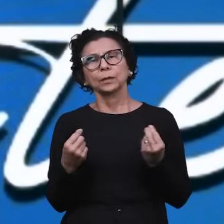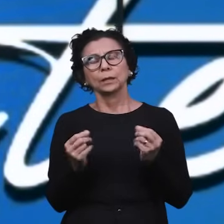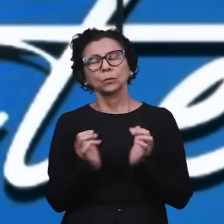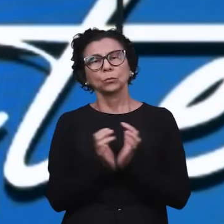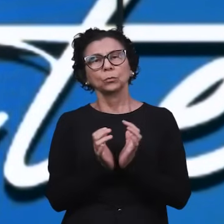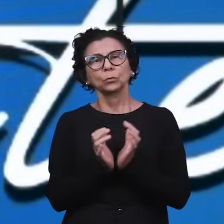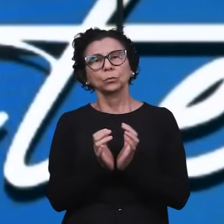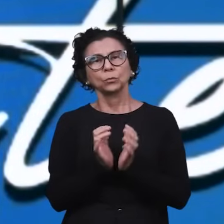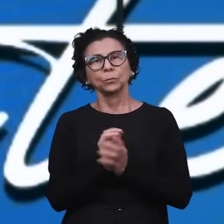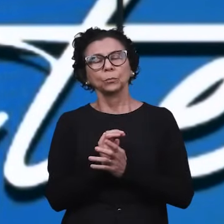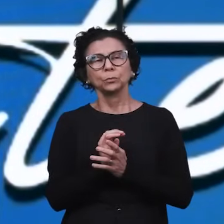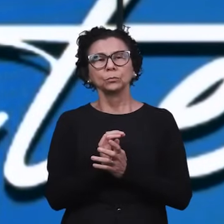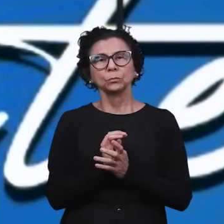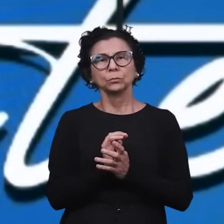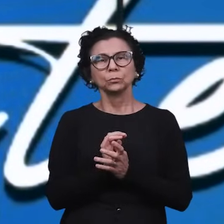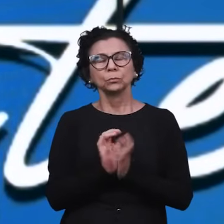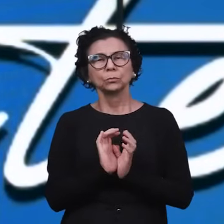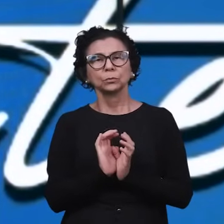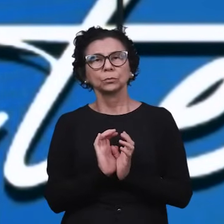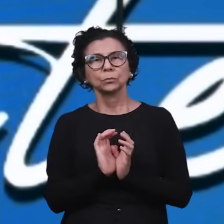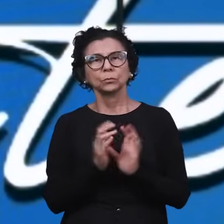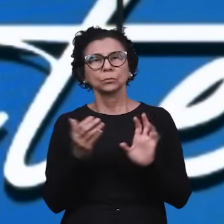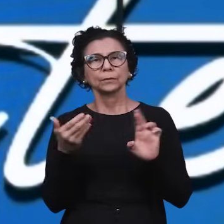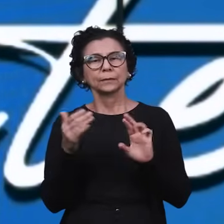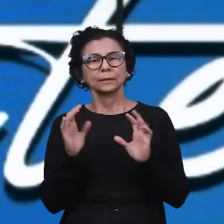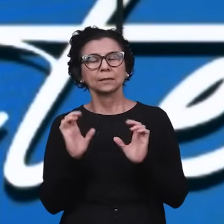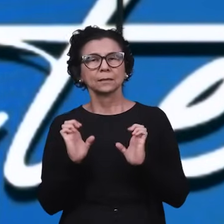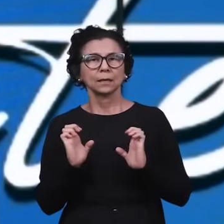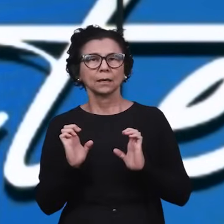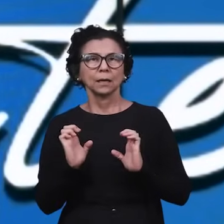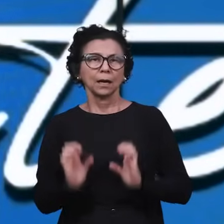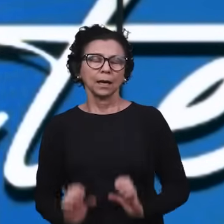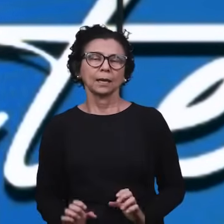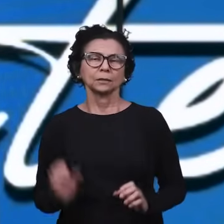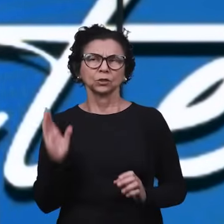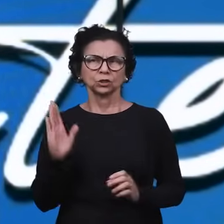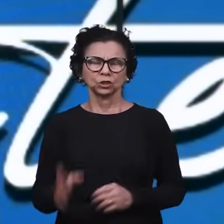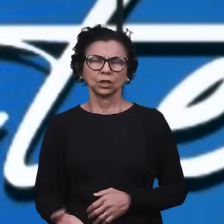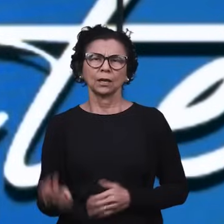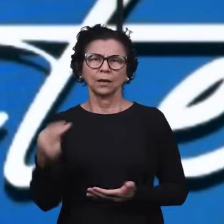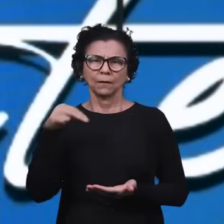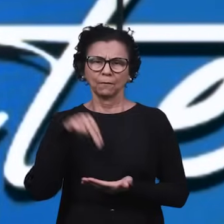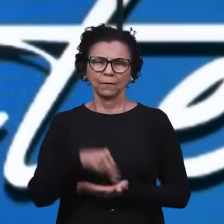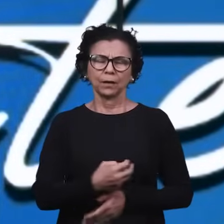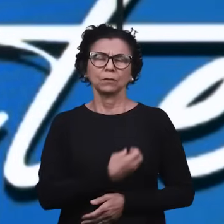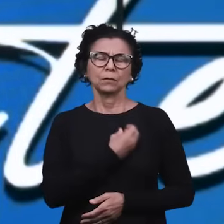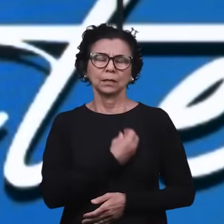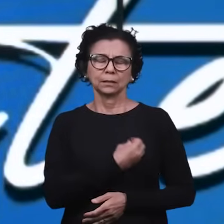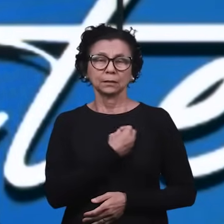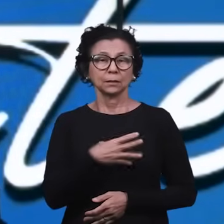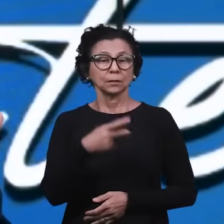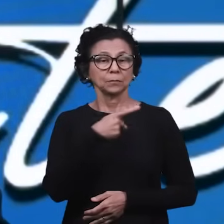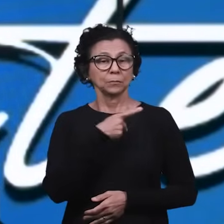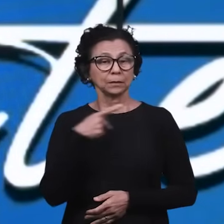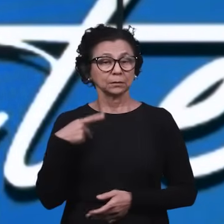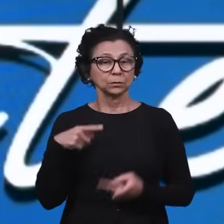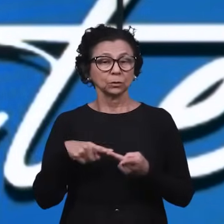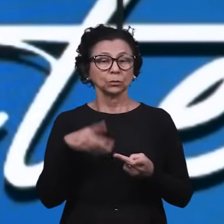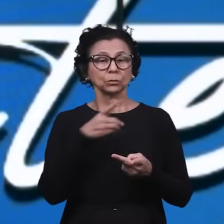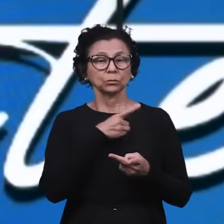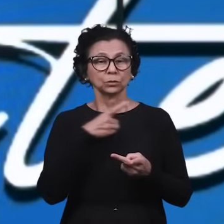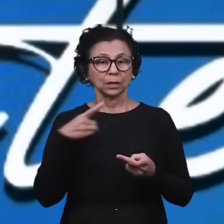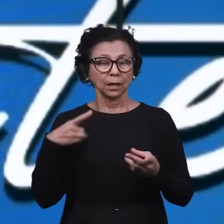ética na vida desse grupo. Nós trouxemos aqui um pastor, trouxemos aqui um diácono, trouxemos aqui uns irmãos de grupo de louvor,